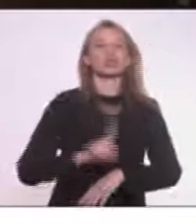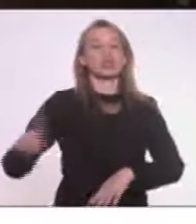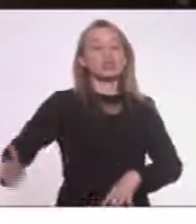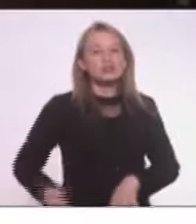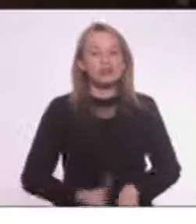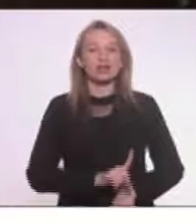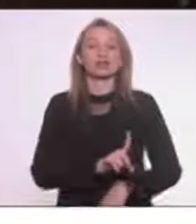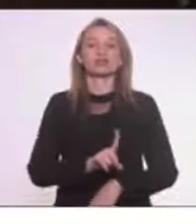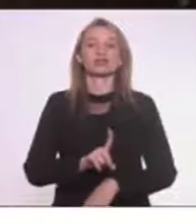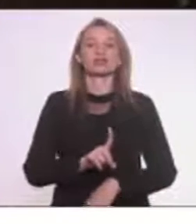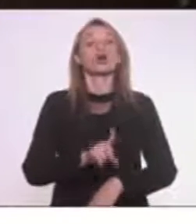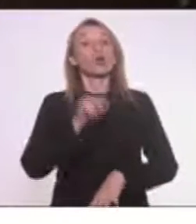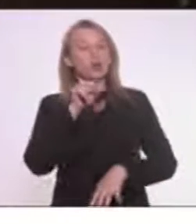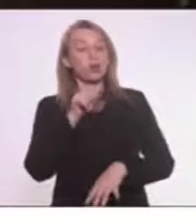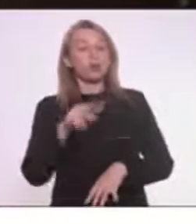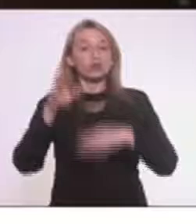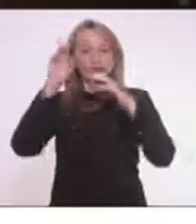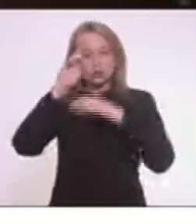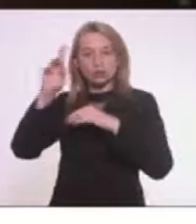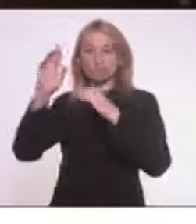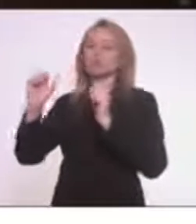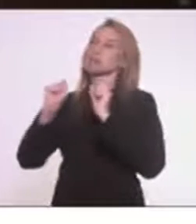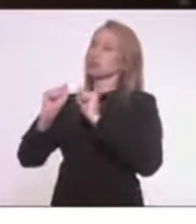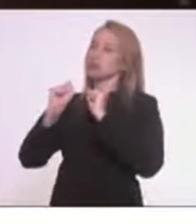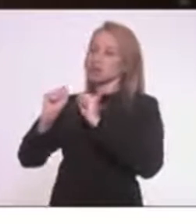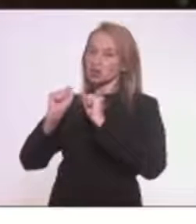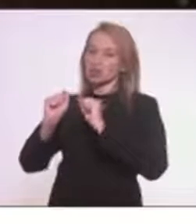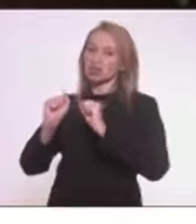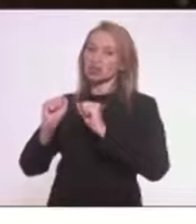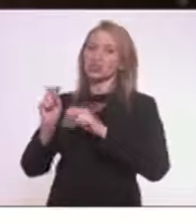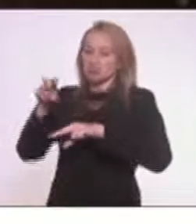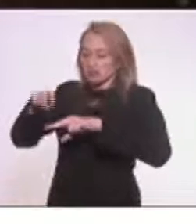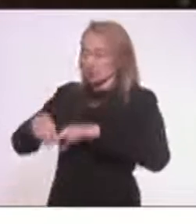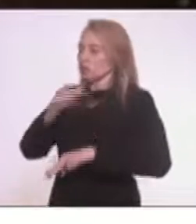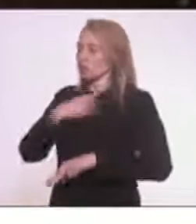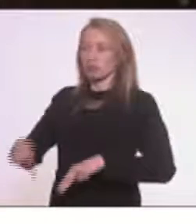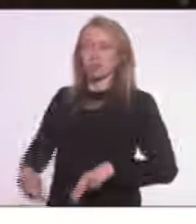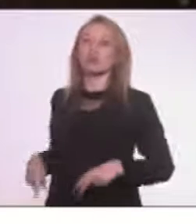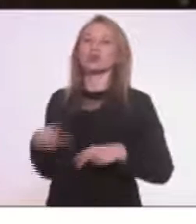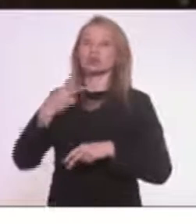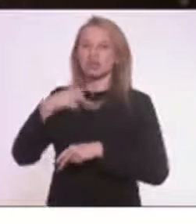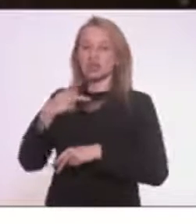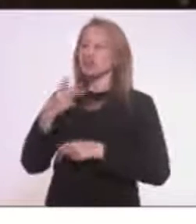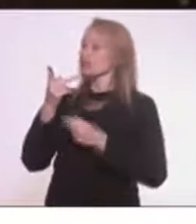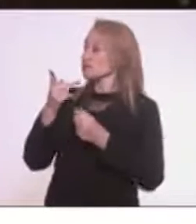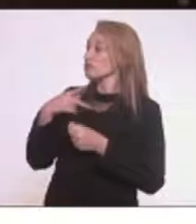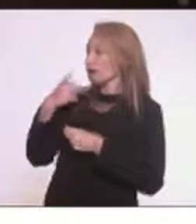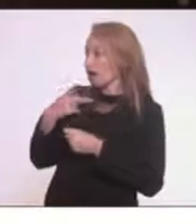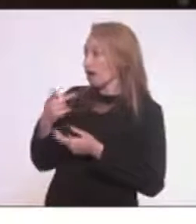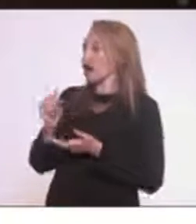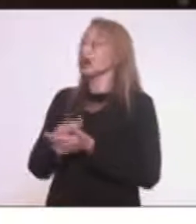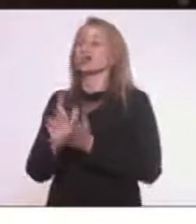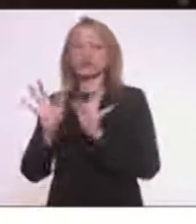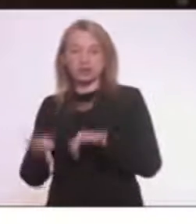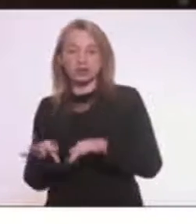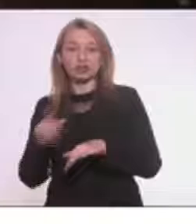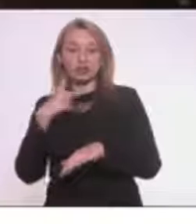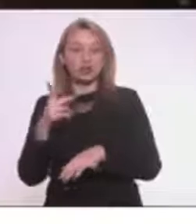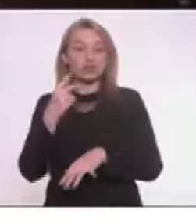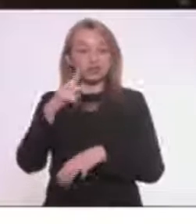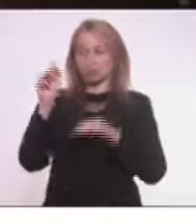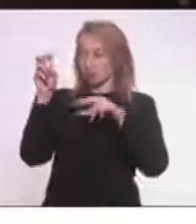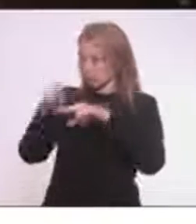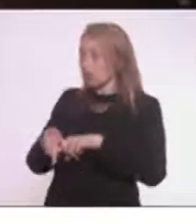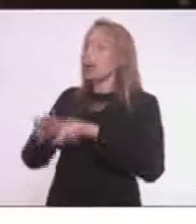uma parte, quando Vossa Excelência poderia, inclusive, dar prerrogativa de presidente, me rebater ao término da fala, aí da sua